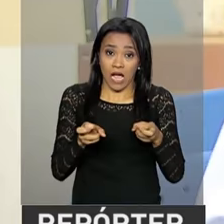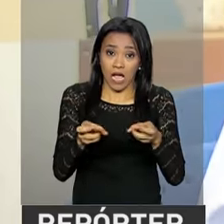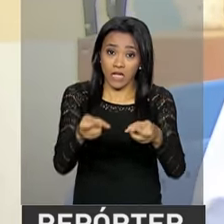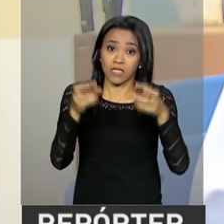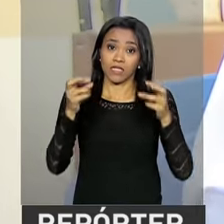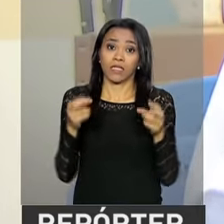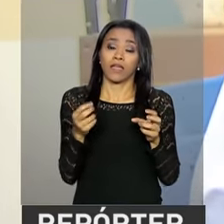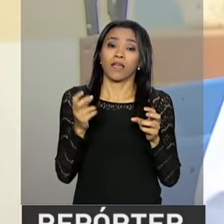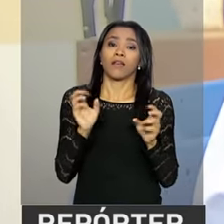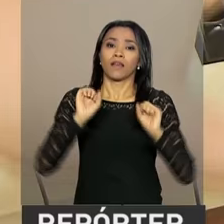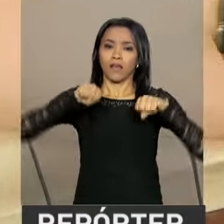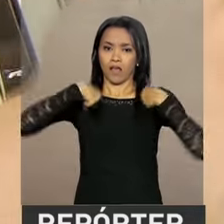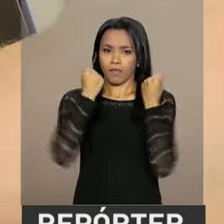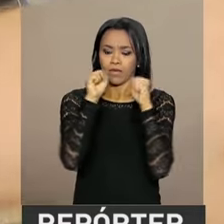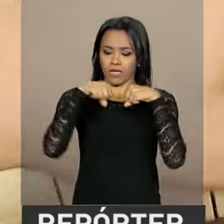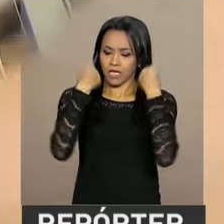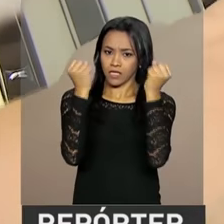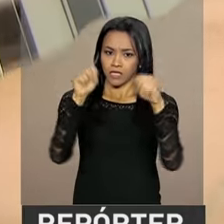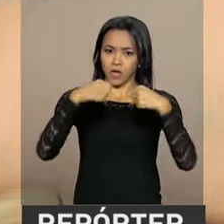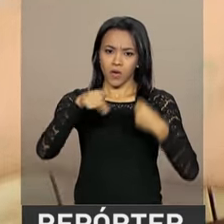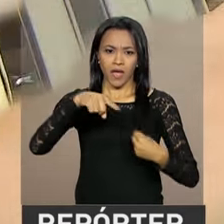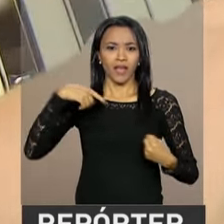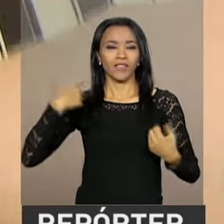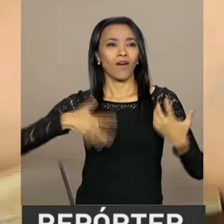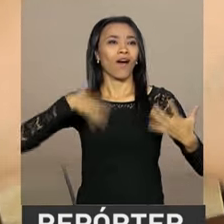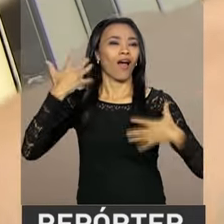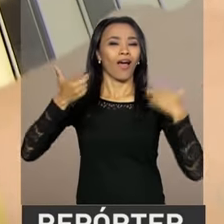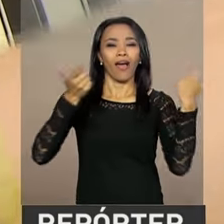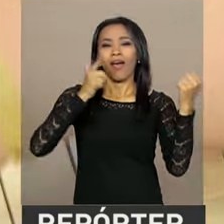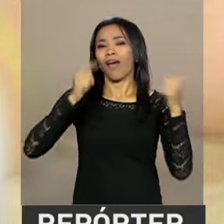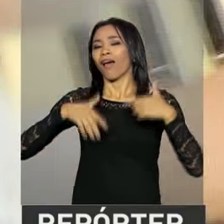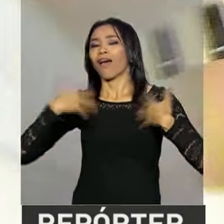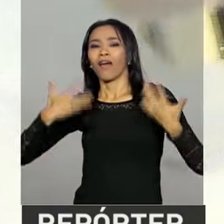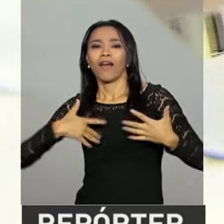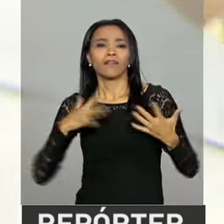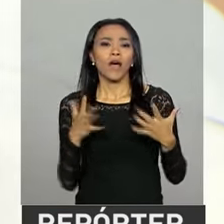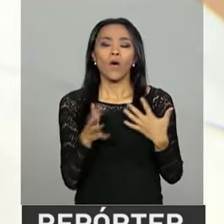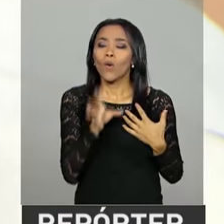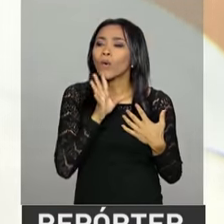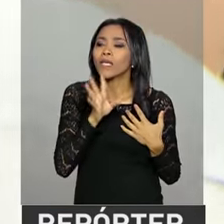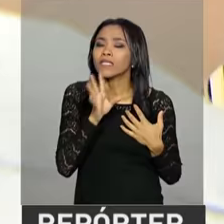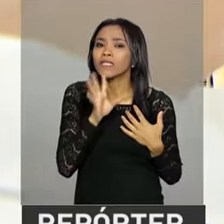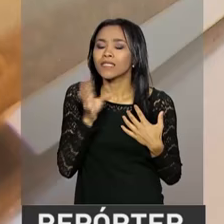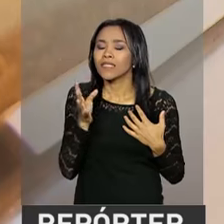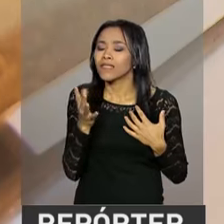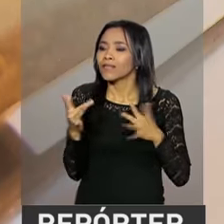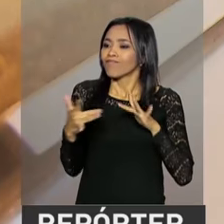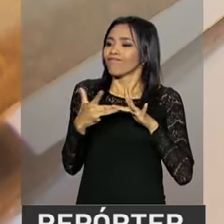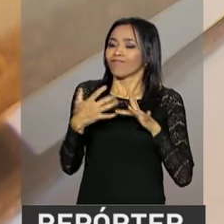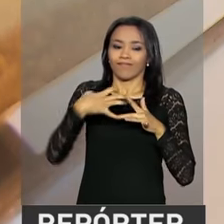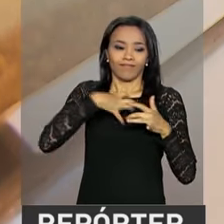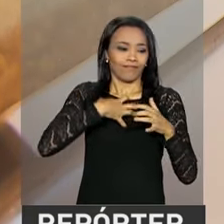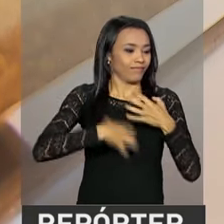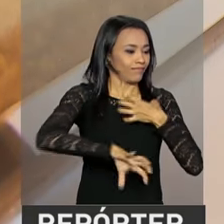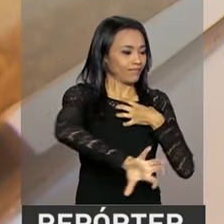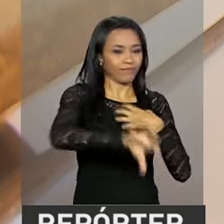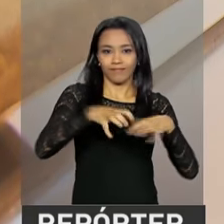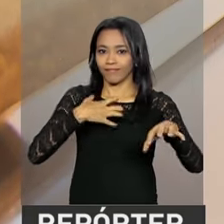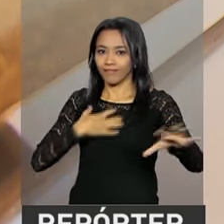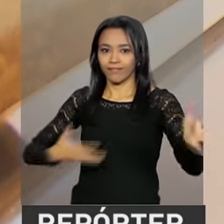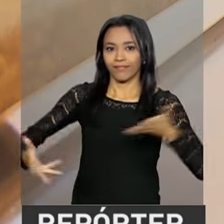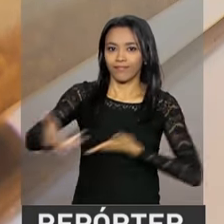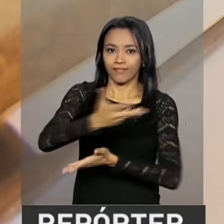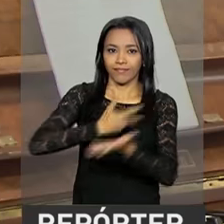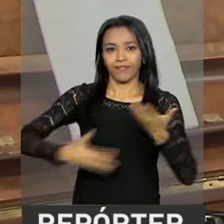reabilitação. Aqui a música não é só uma diversão. Ela ajuda cada criança a se conhecer melhor e a estimula a contribuir com o sucesso